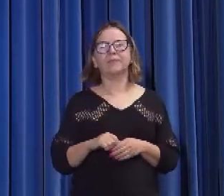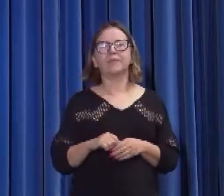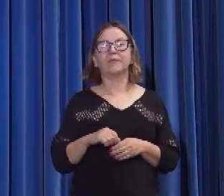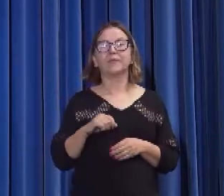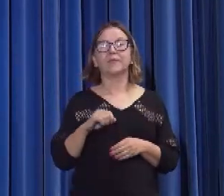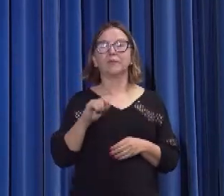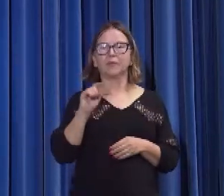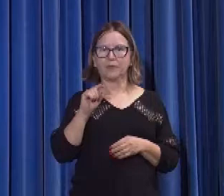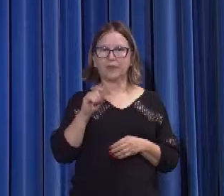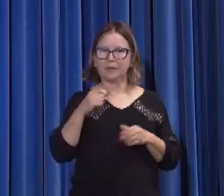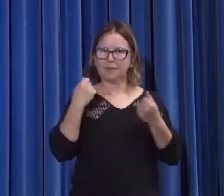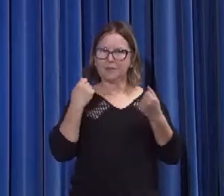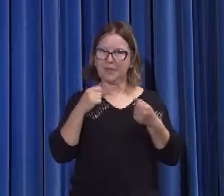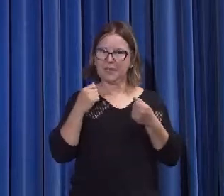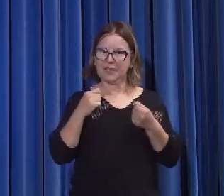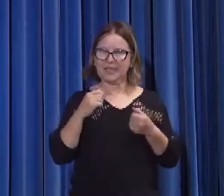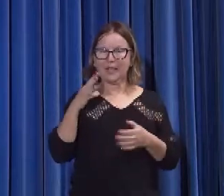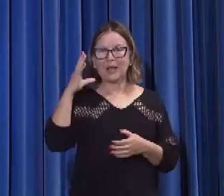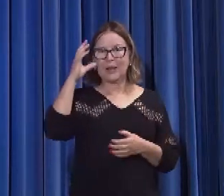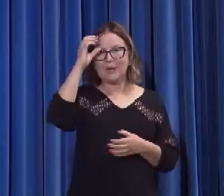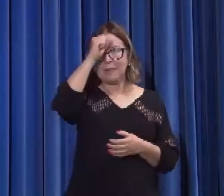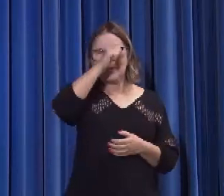que é a perseverança.